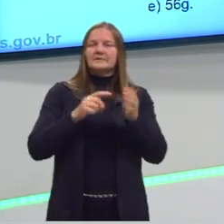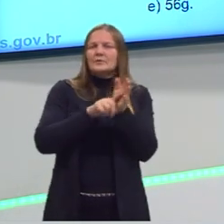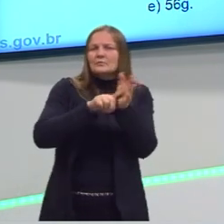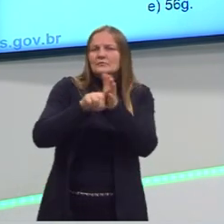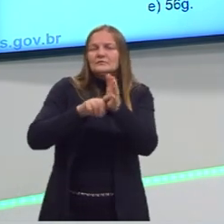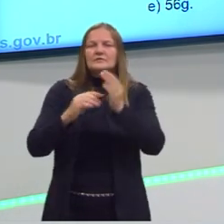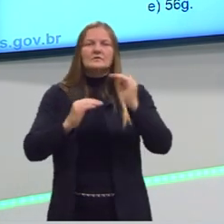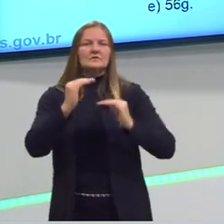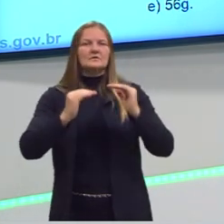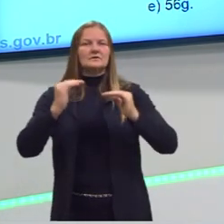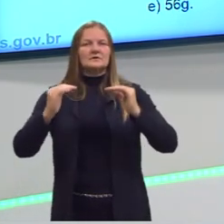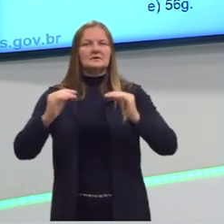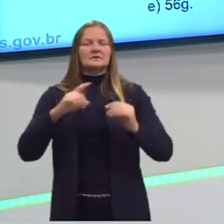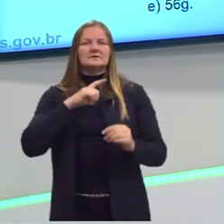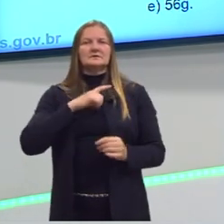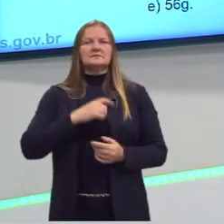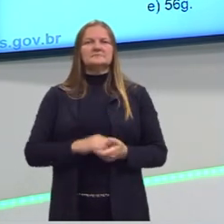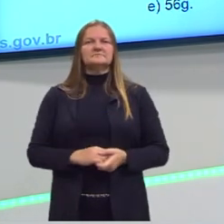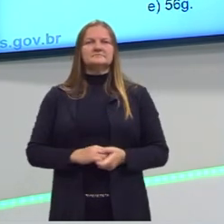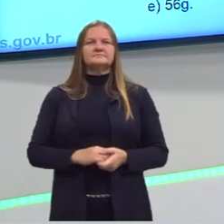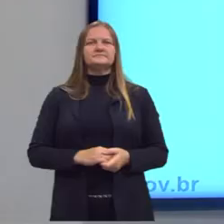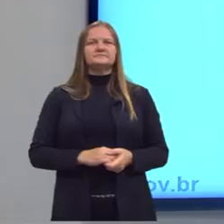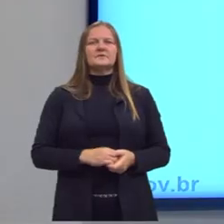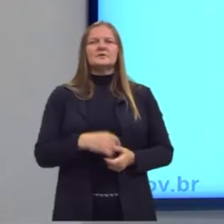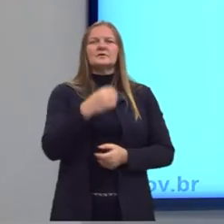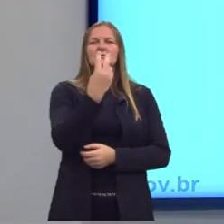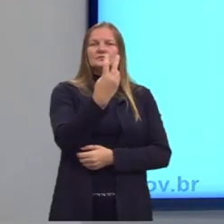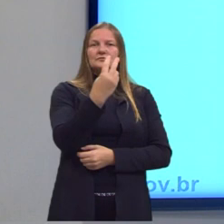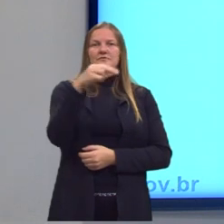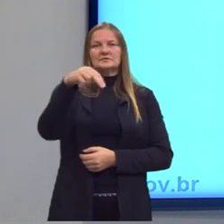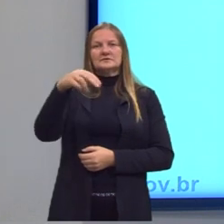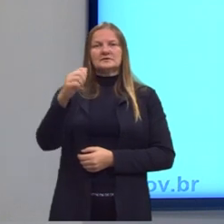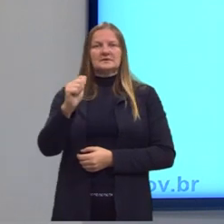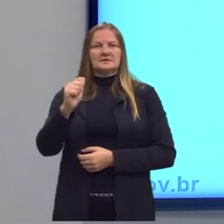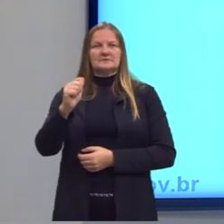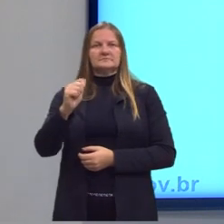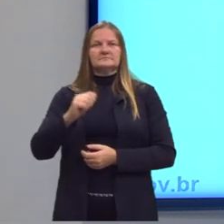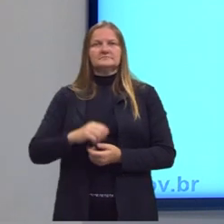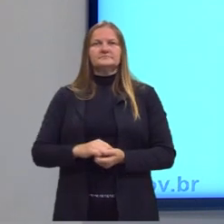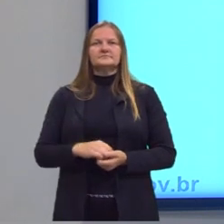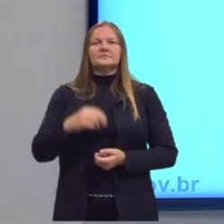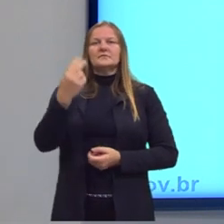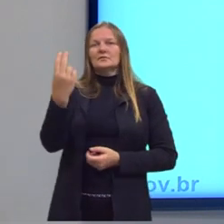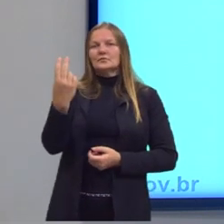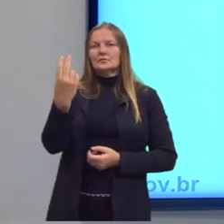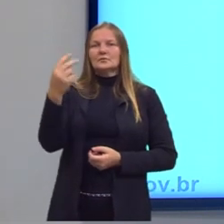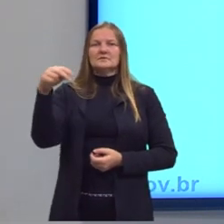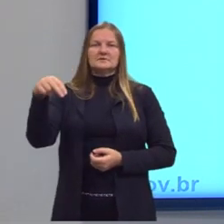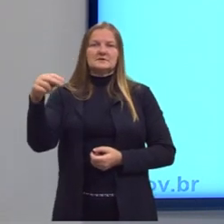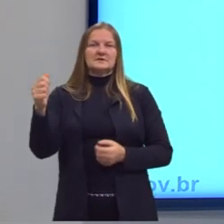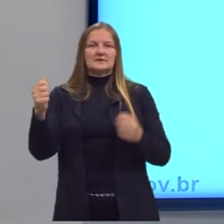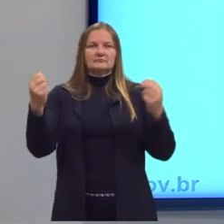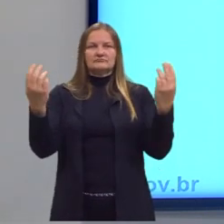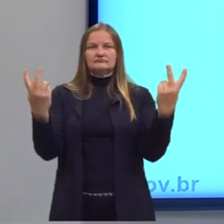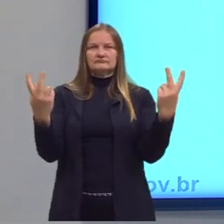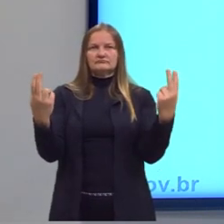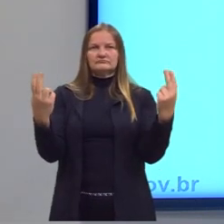se ela tá balanceada Eu tenho dois n Ah tá eu tenho dois.na